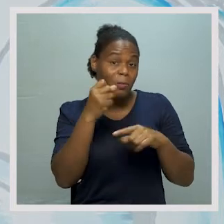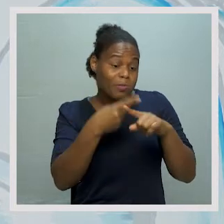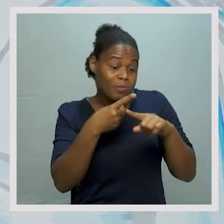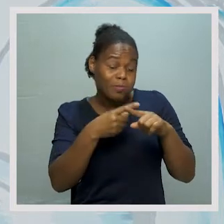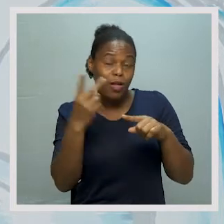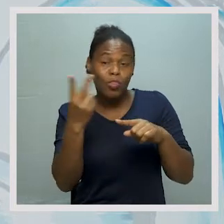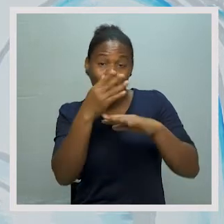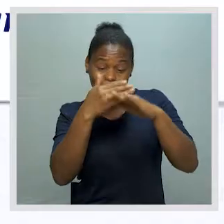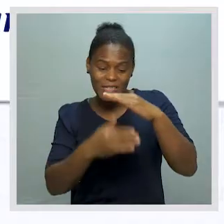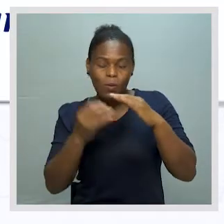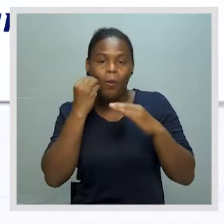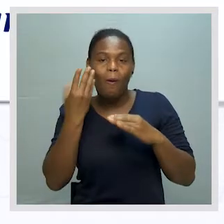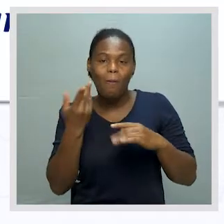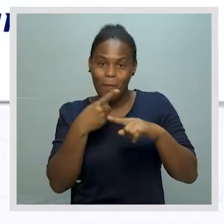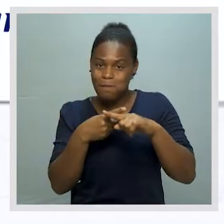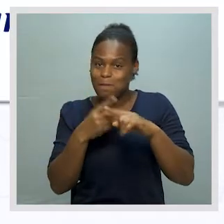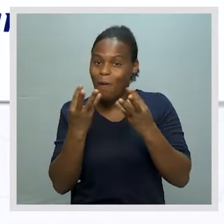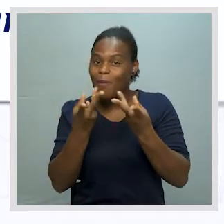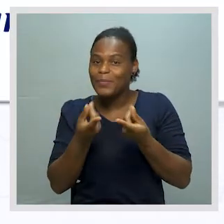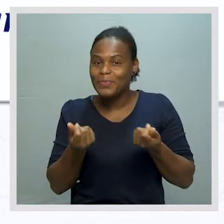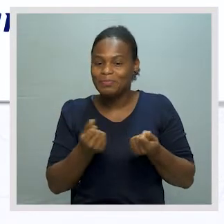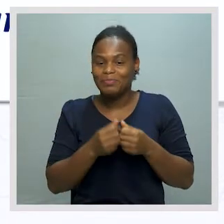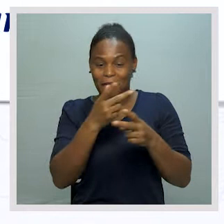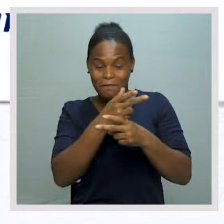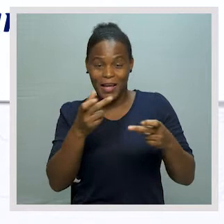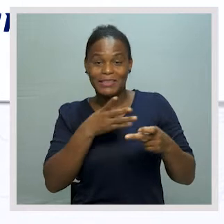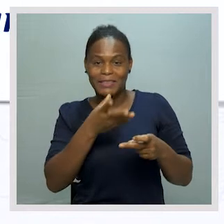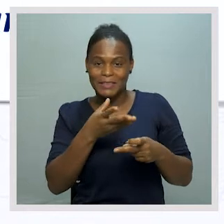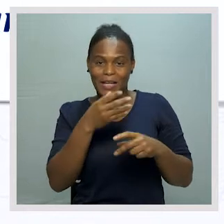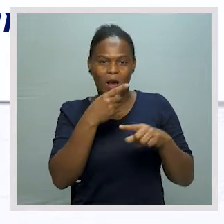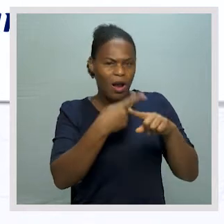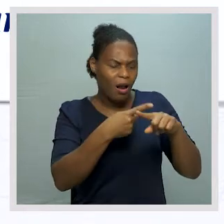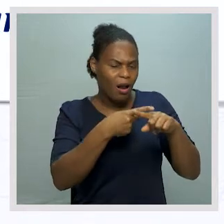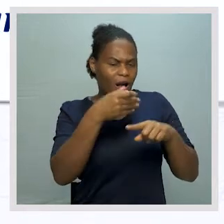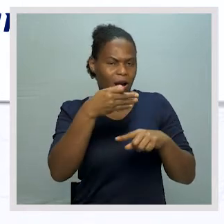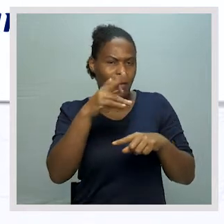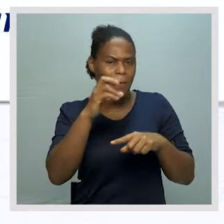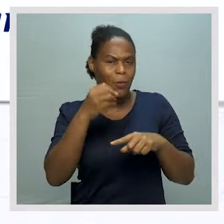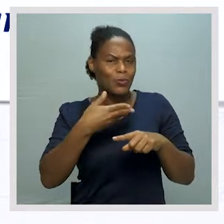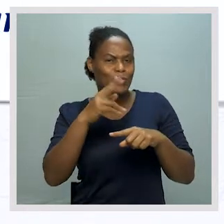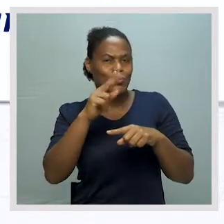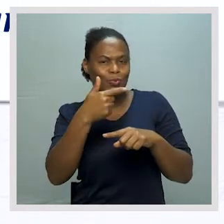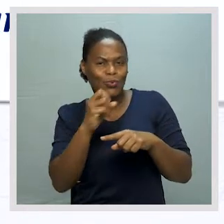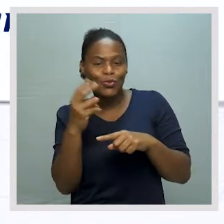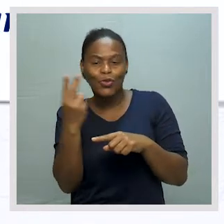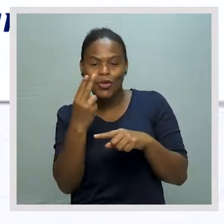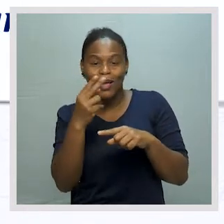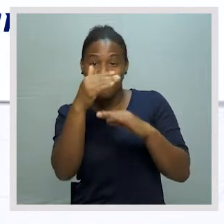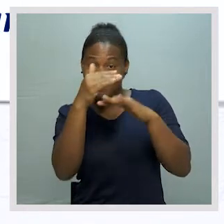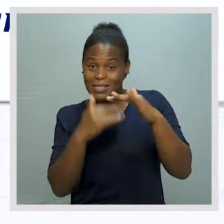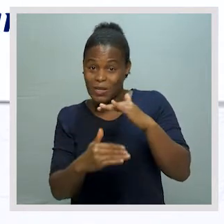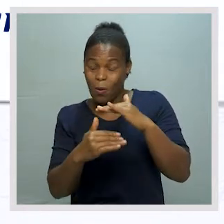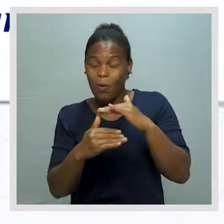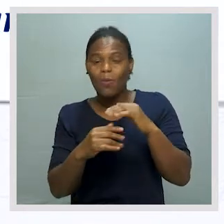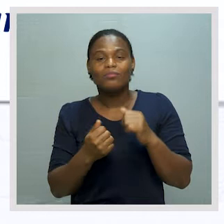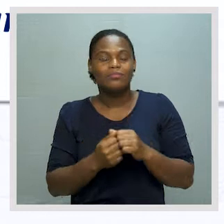duas frações. Então, a frase está a dizer que o produto de duas frações é uma fração